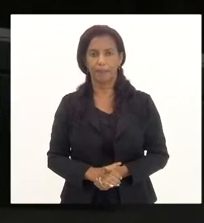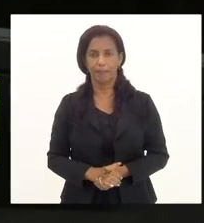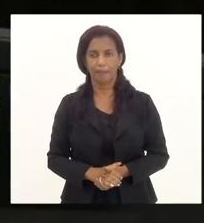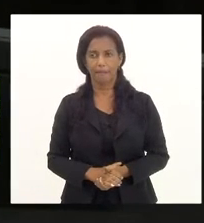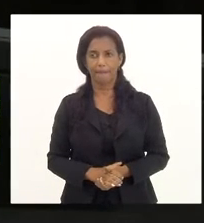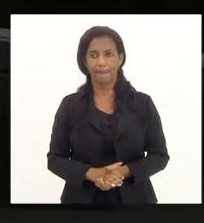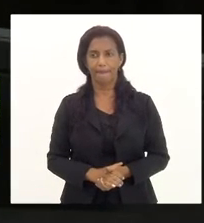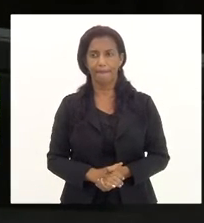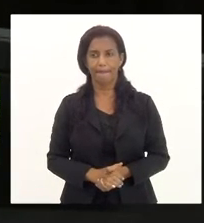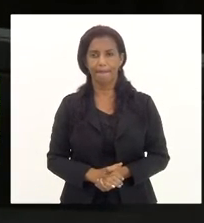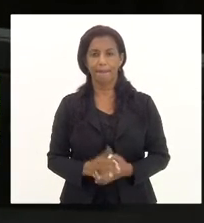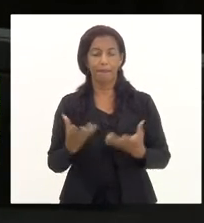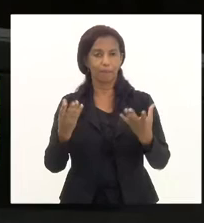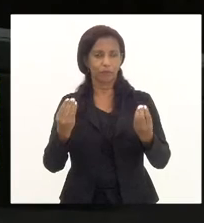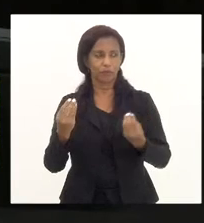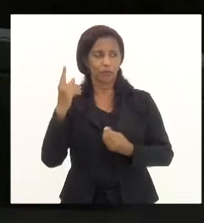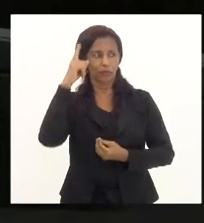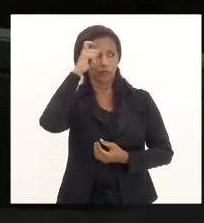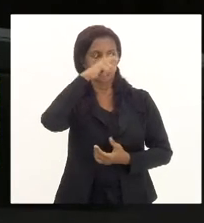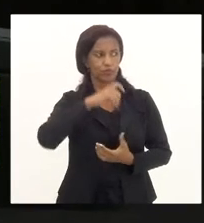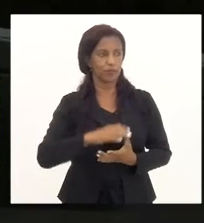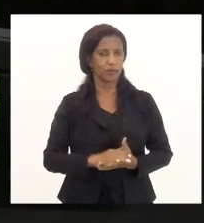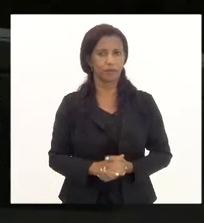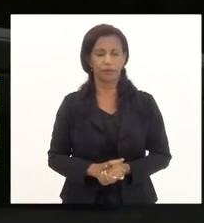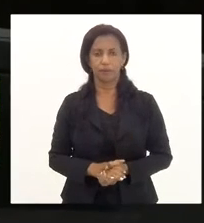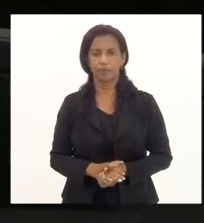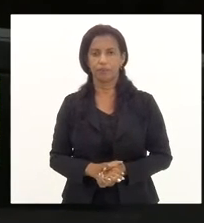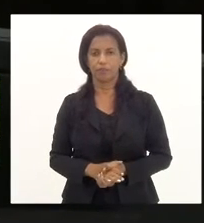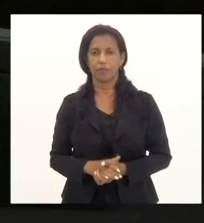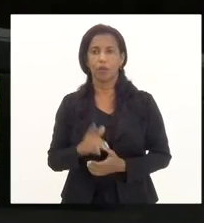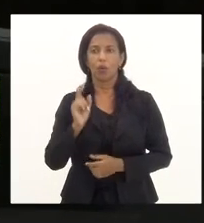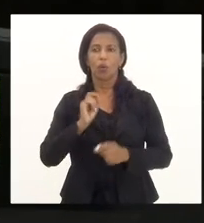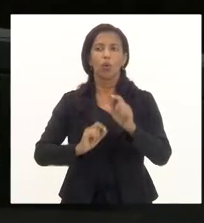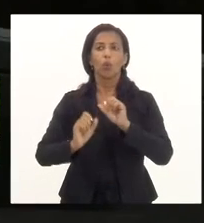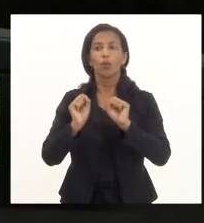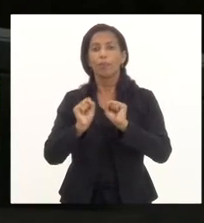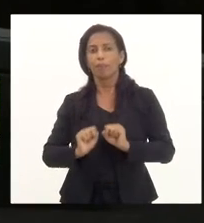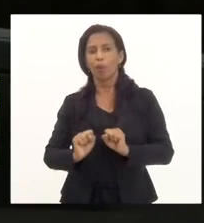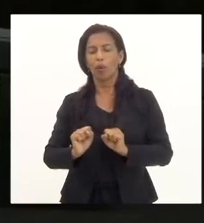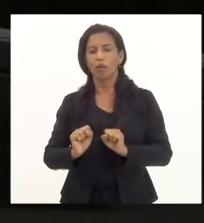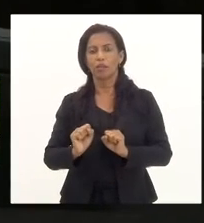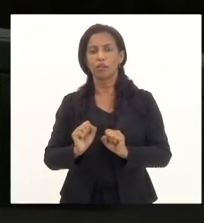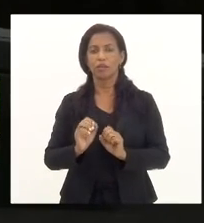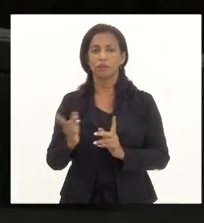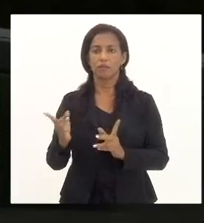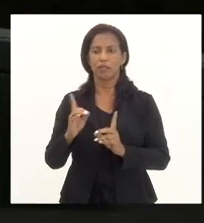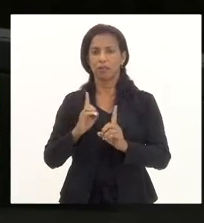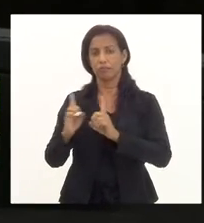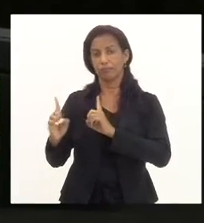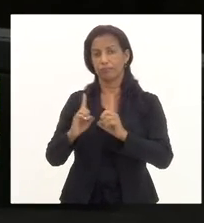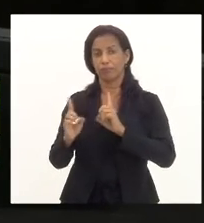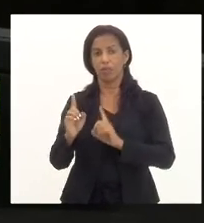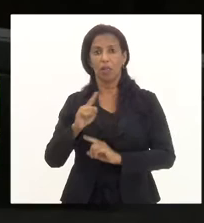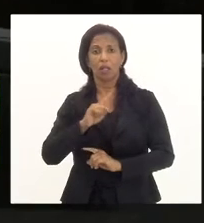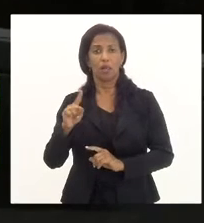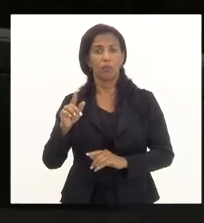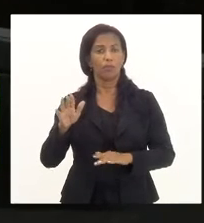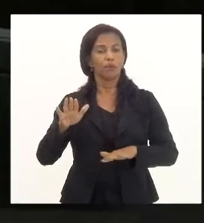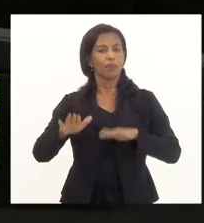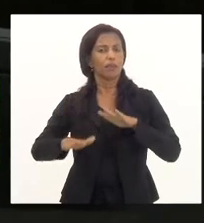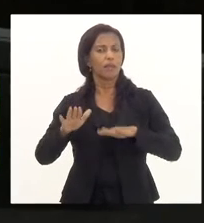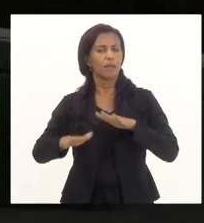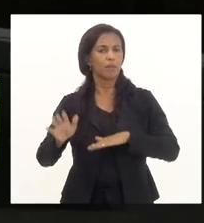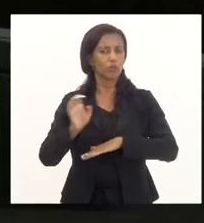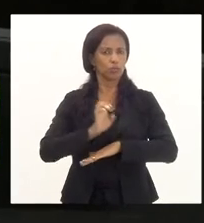é muito difícil o que pode ser discutido E isso não depende do Estado mas